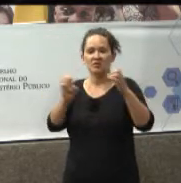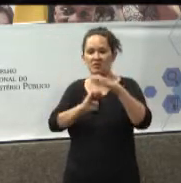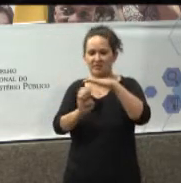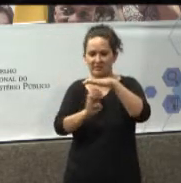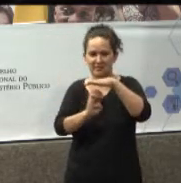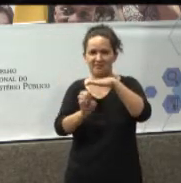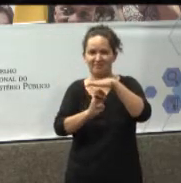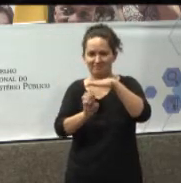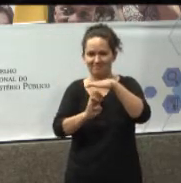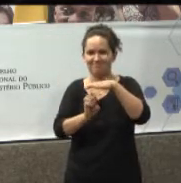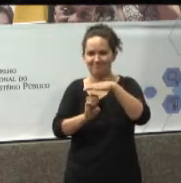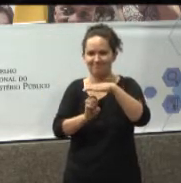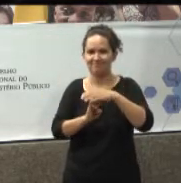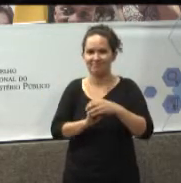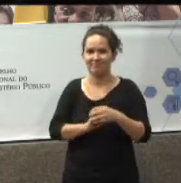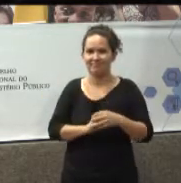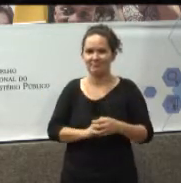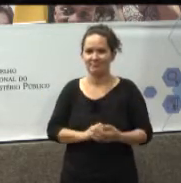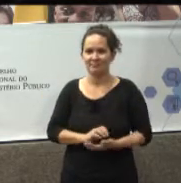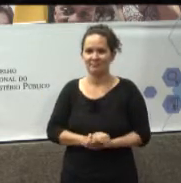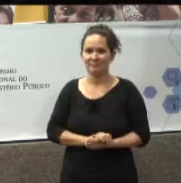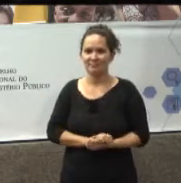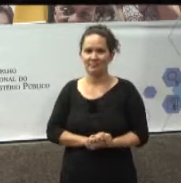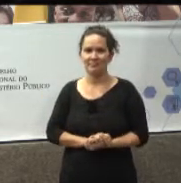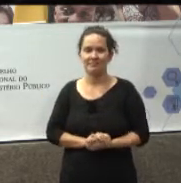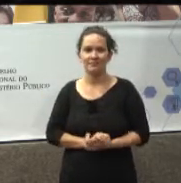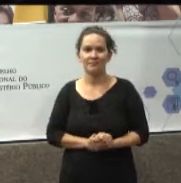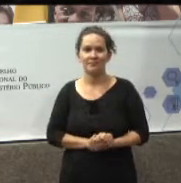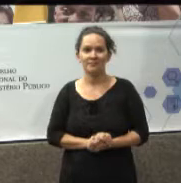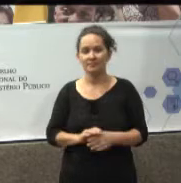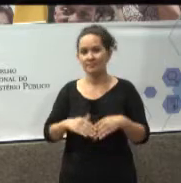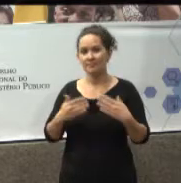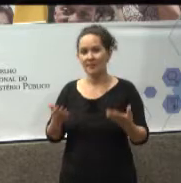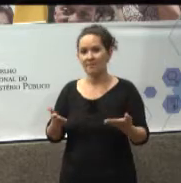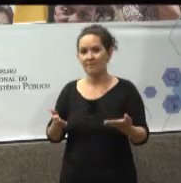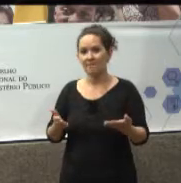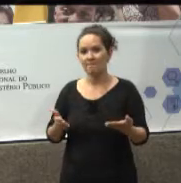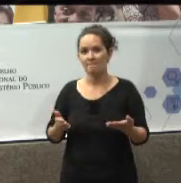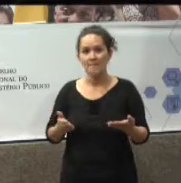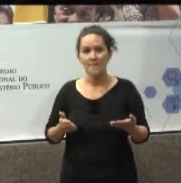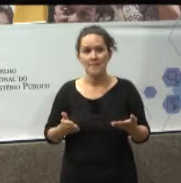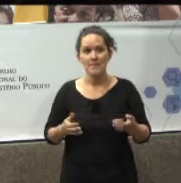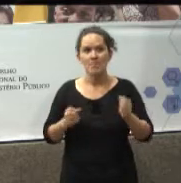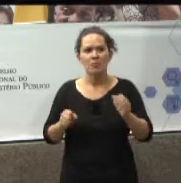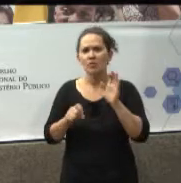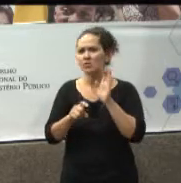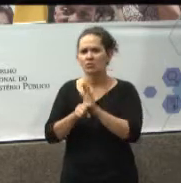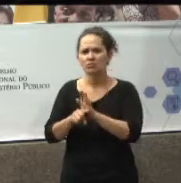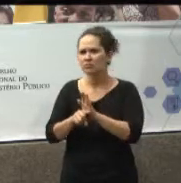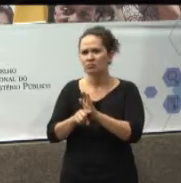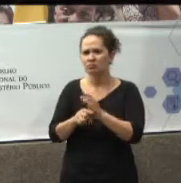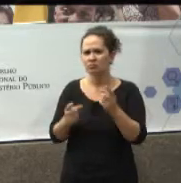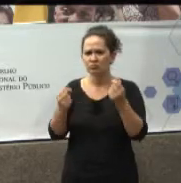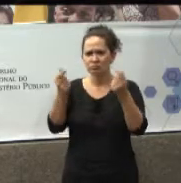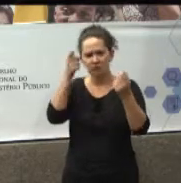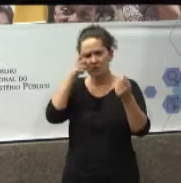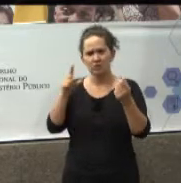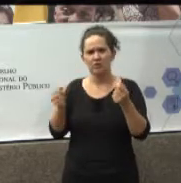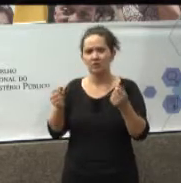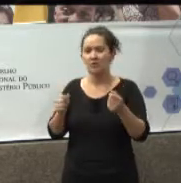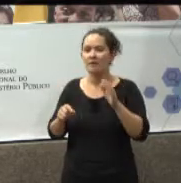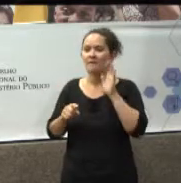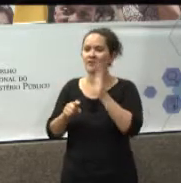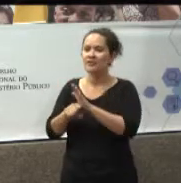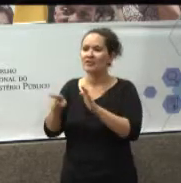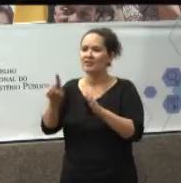de marca-passo bem a época pode não ajudar a ganhar dinheiro mas com certeza nós vamos é não perder